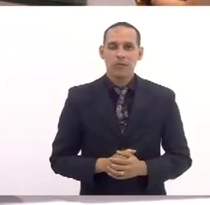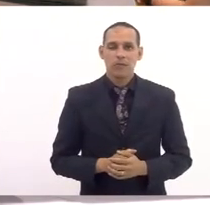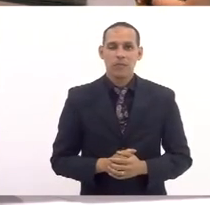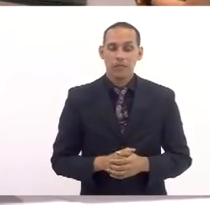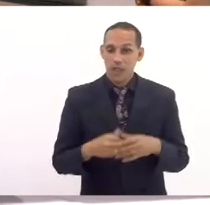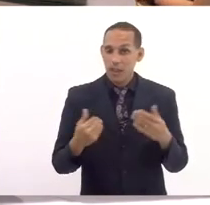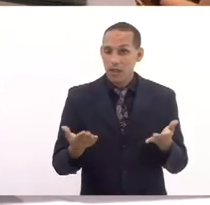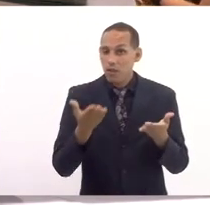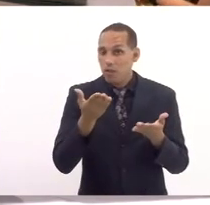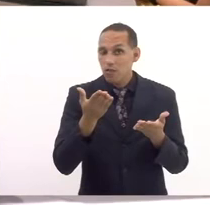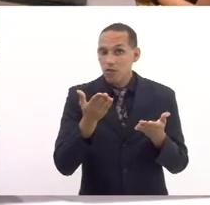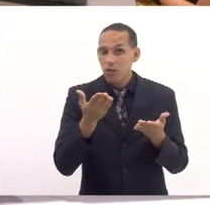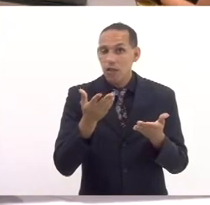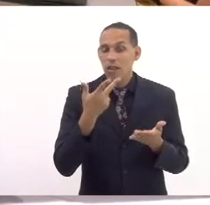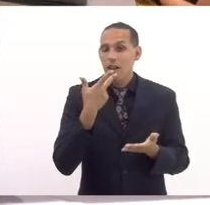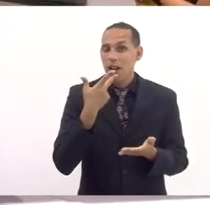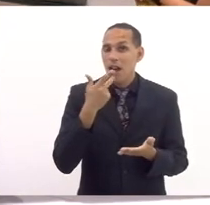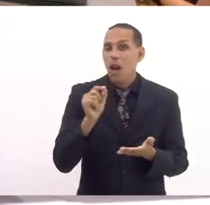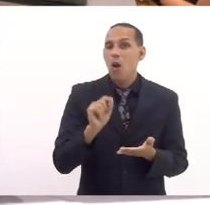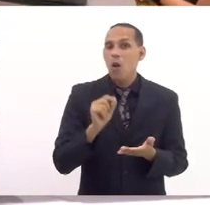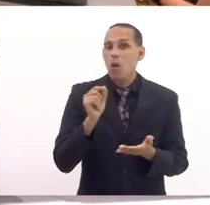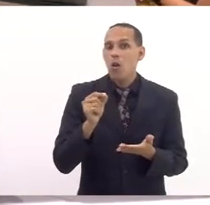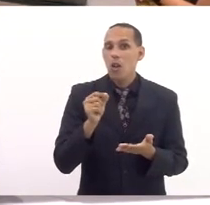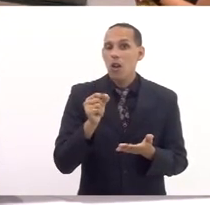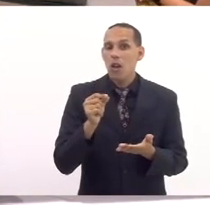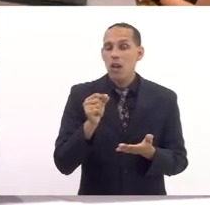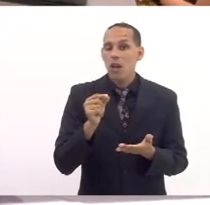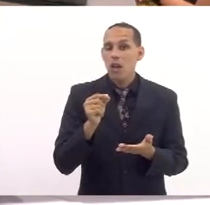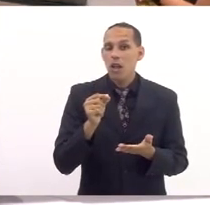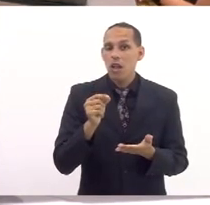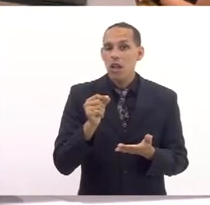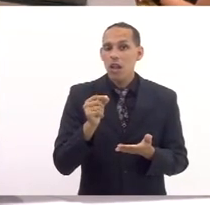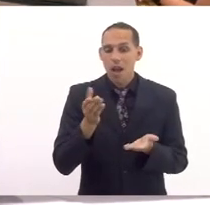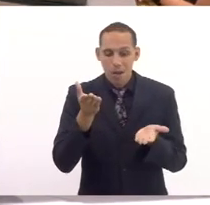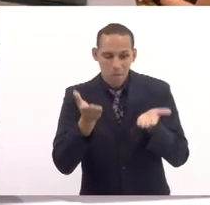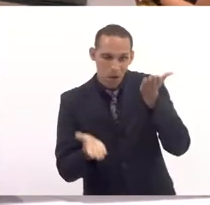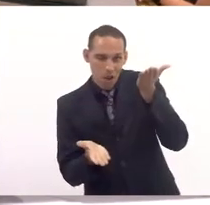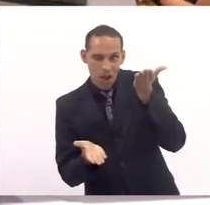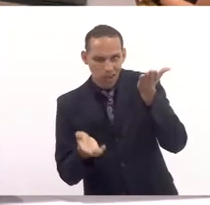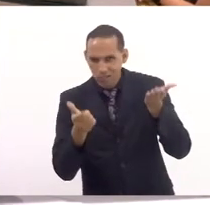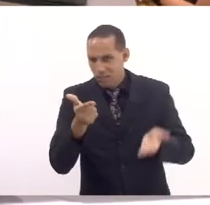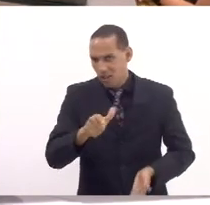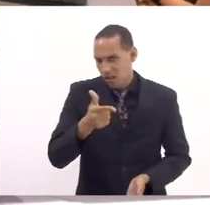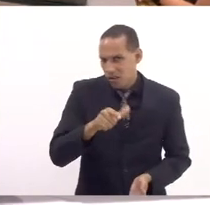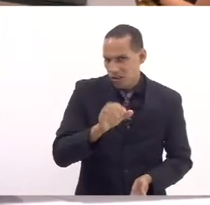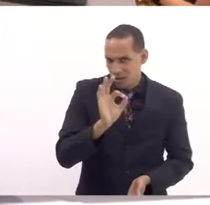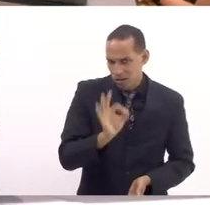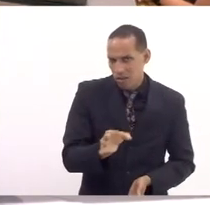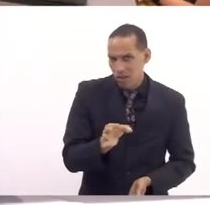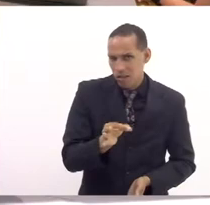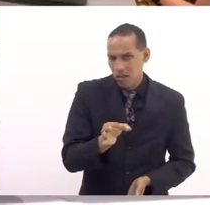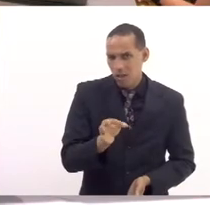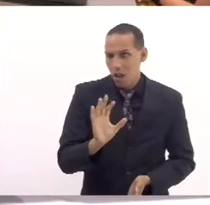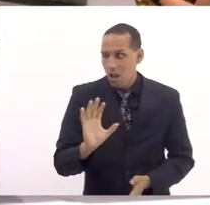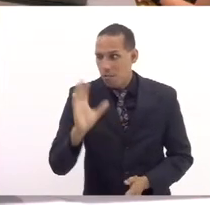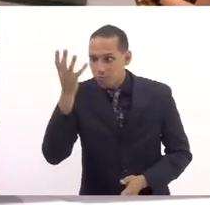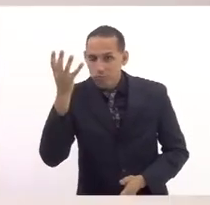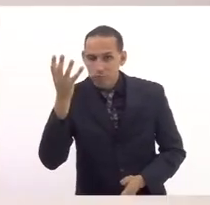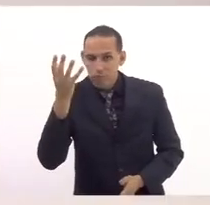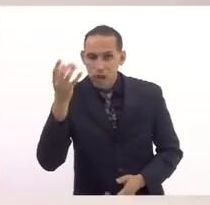Então o senhor está refutando que não há desproporcionalidade entre as suas ocorrências,